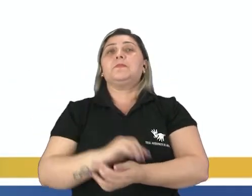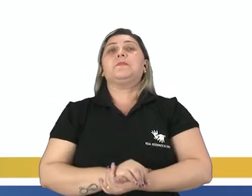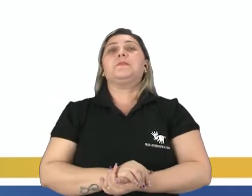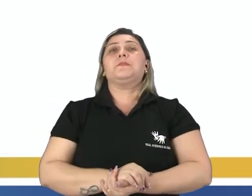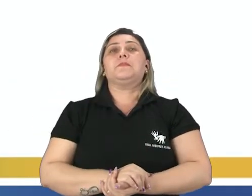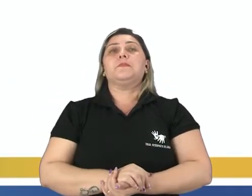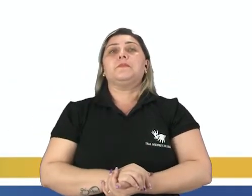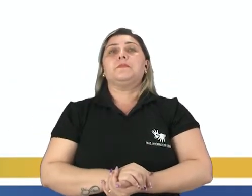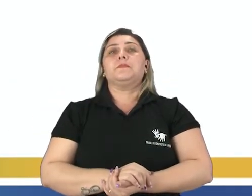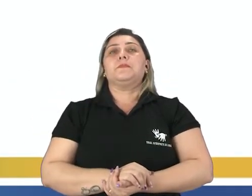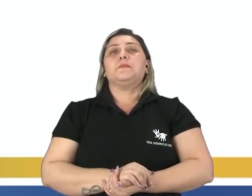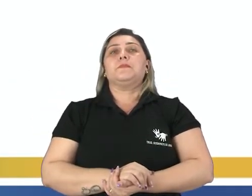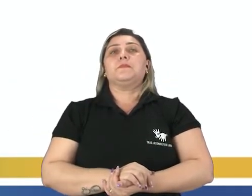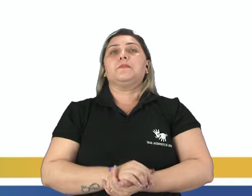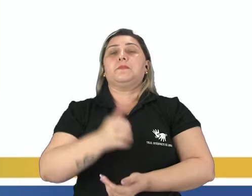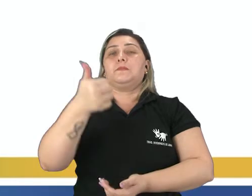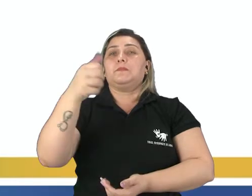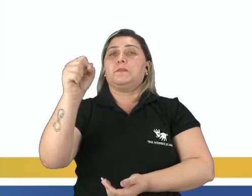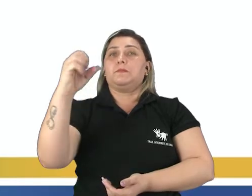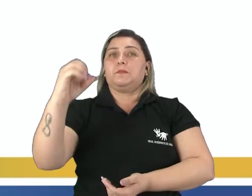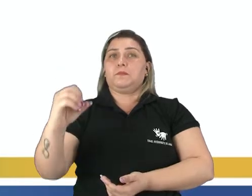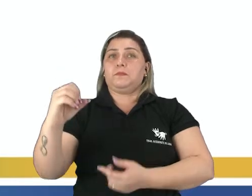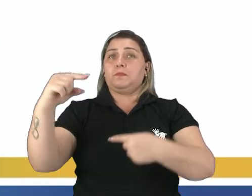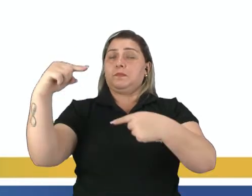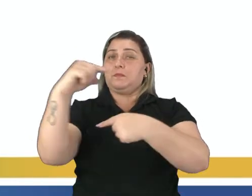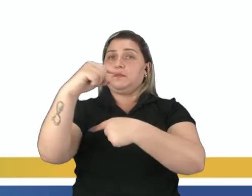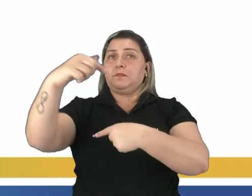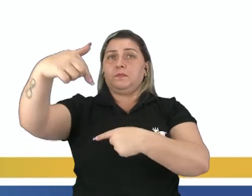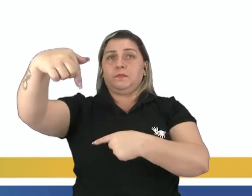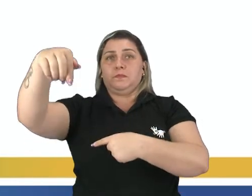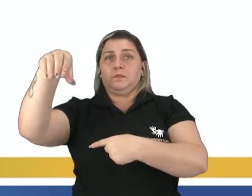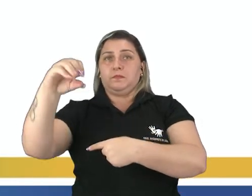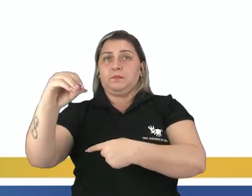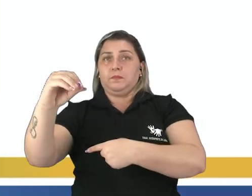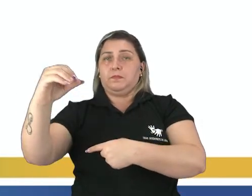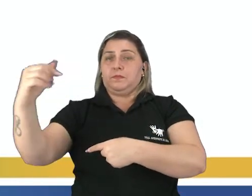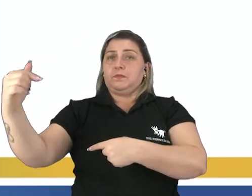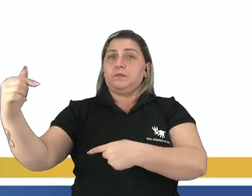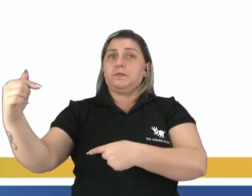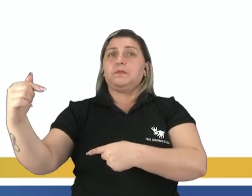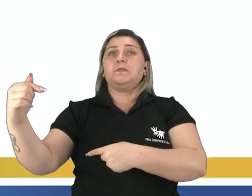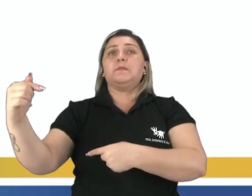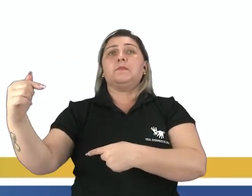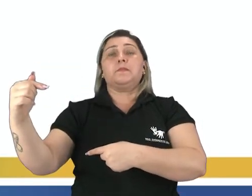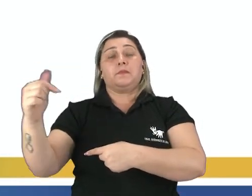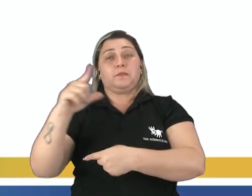negativo. Então, fazendo 180 menos